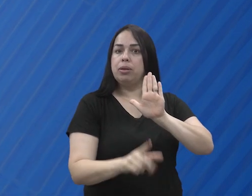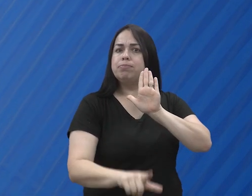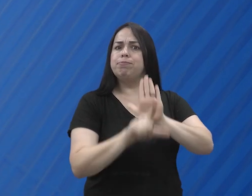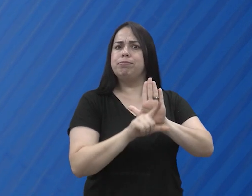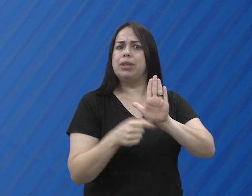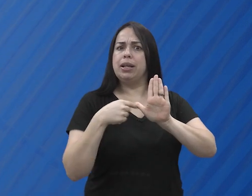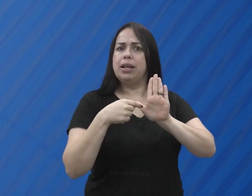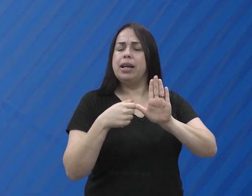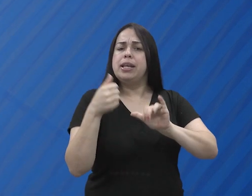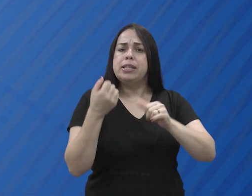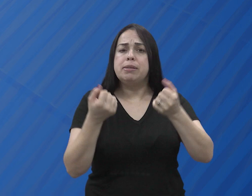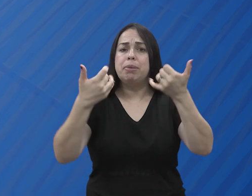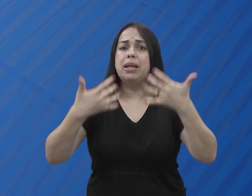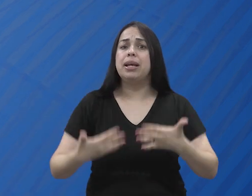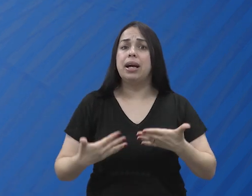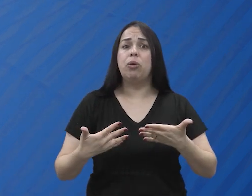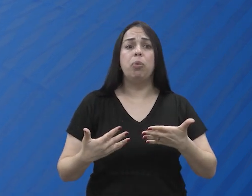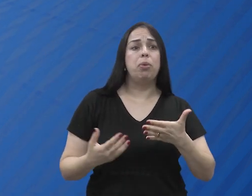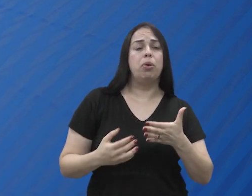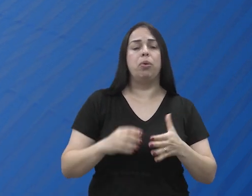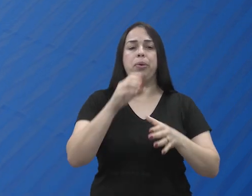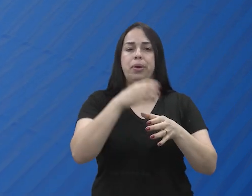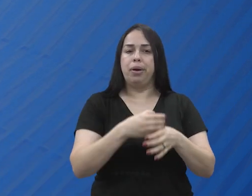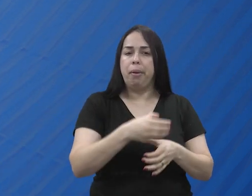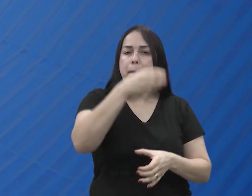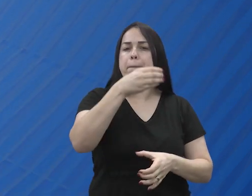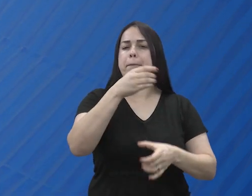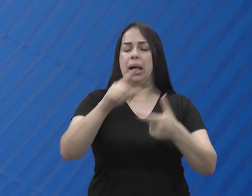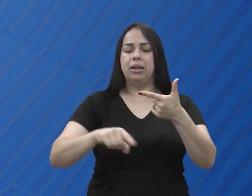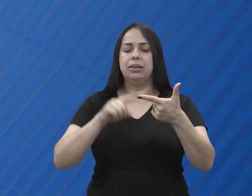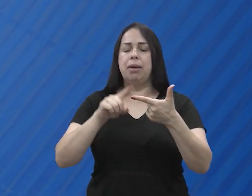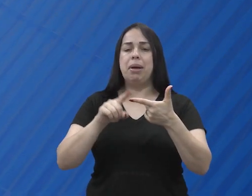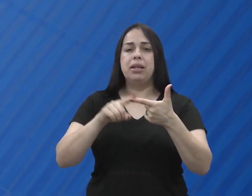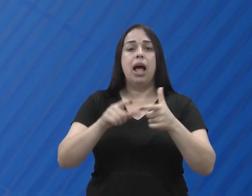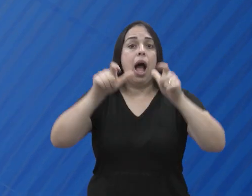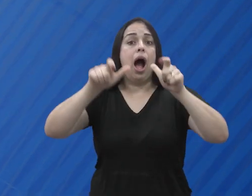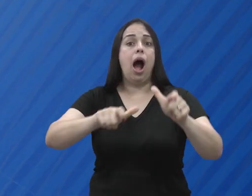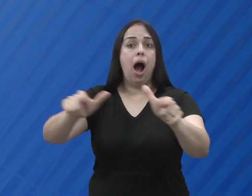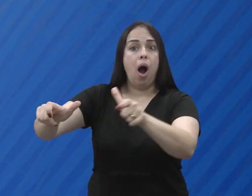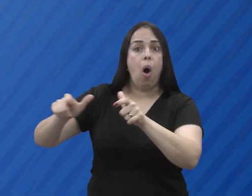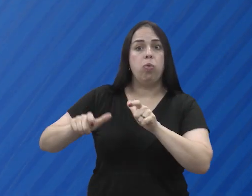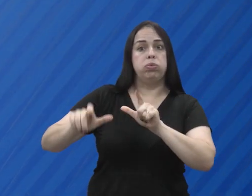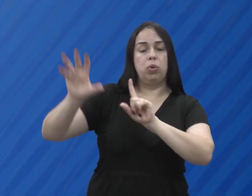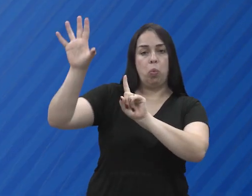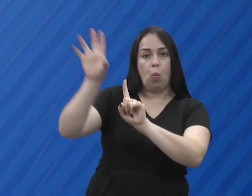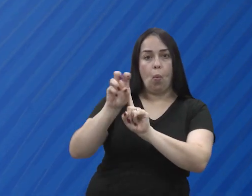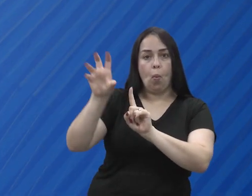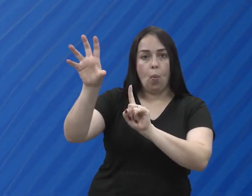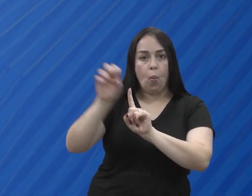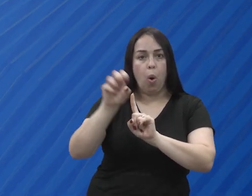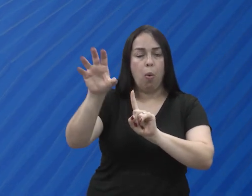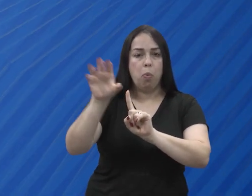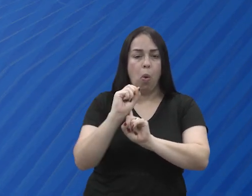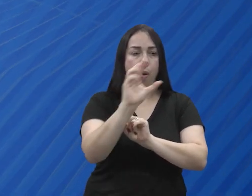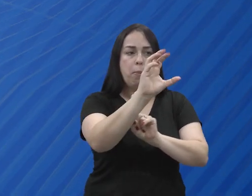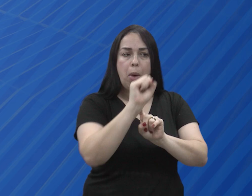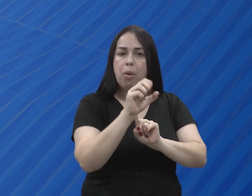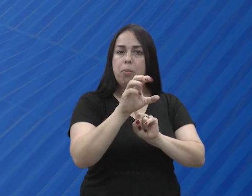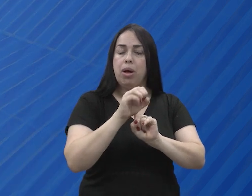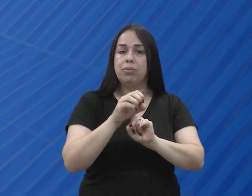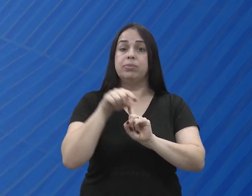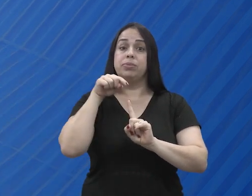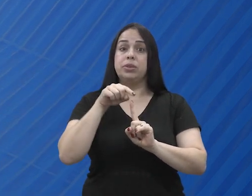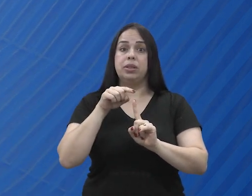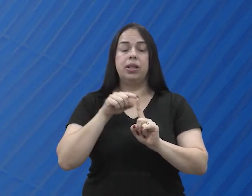procedimentos para a instalação de infraestrutura de suporte às estações rádio base do Serviço Móvel Pessoal, que são equipamentos que